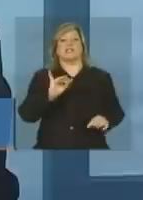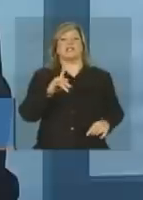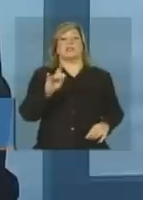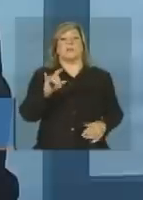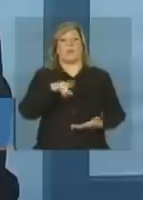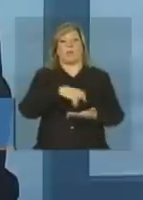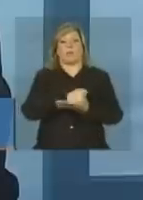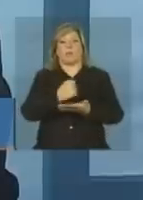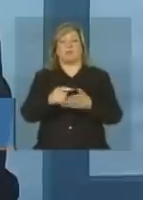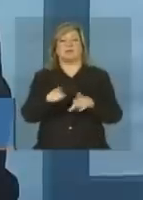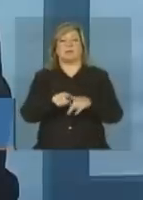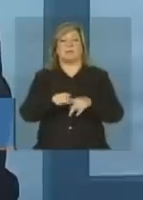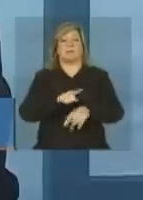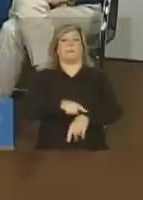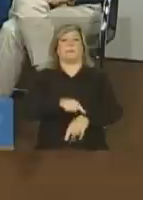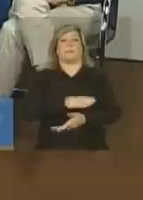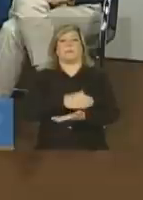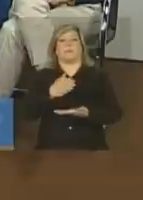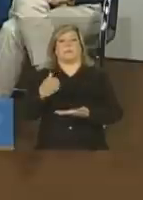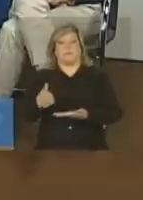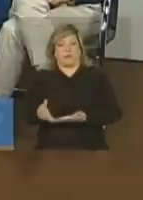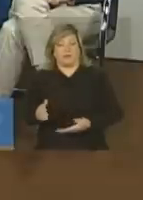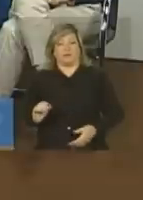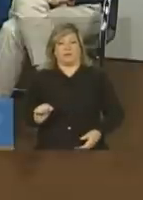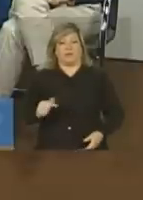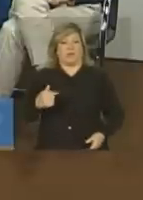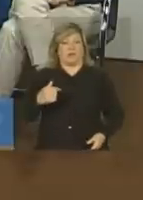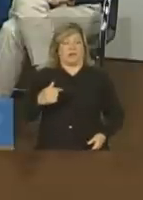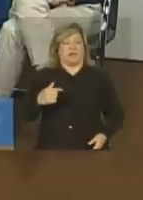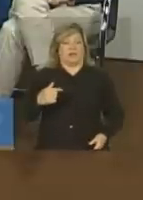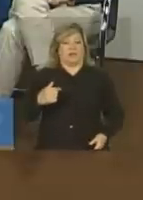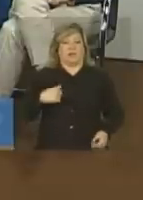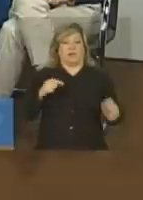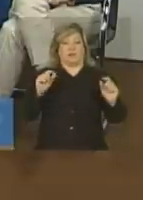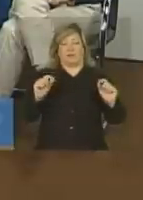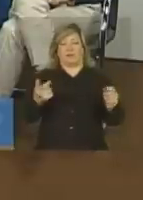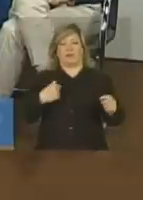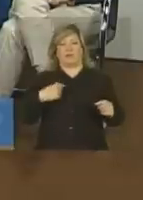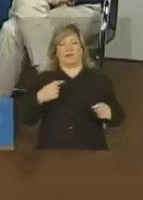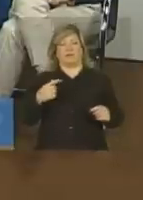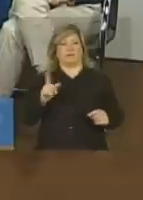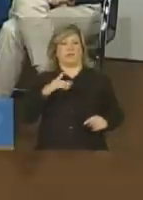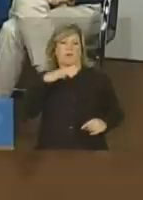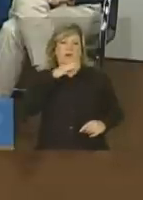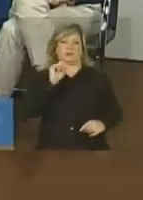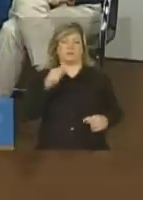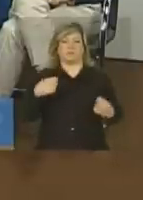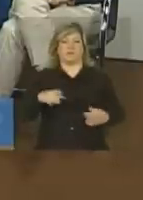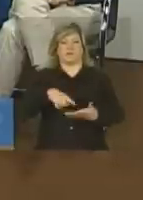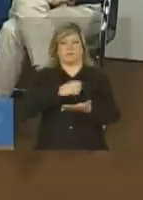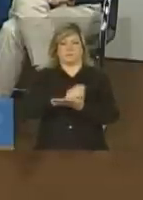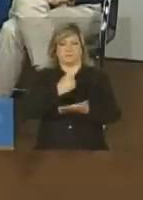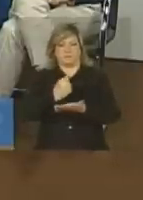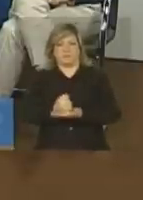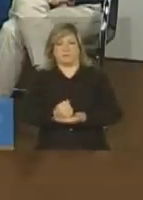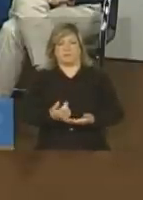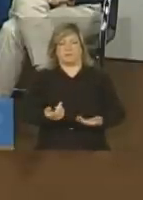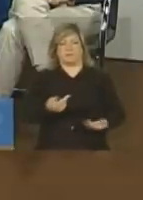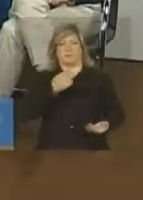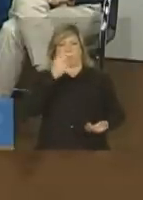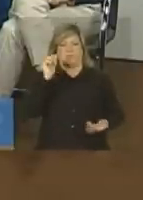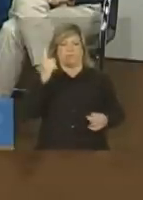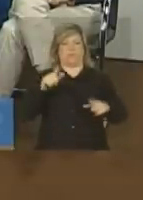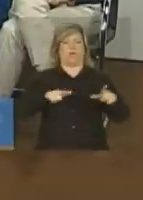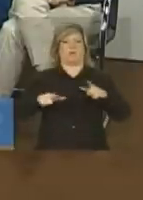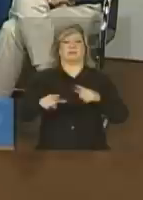de contratação e do período, né? Eu não justificaria fazer a contratação de uma